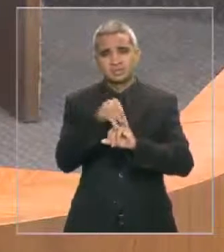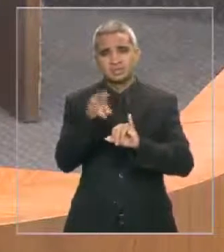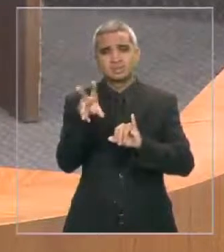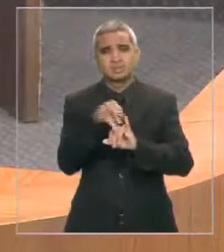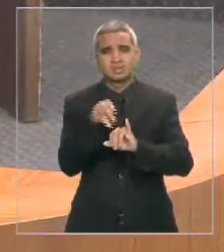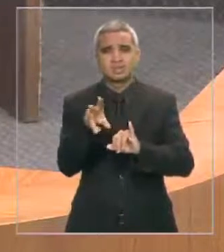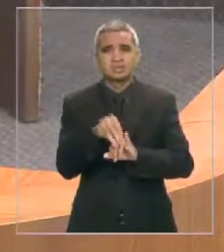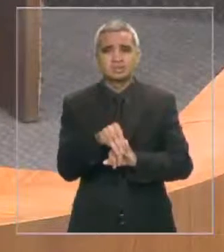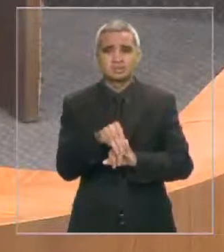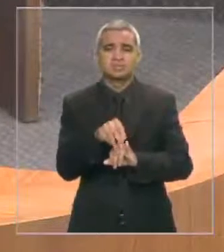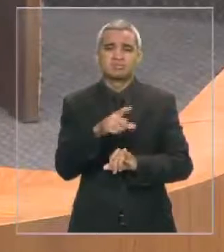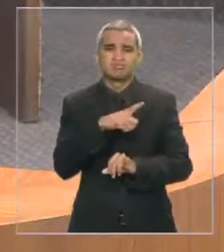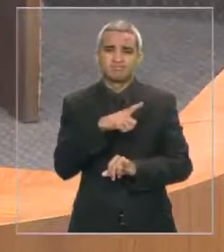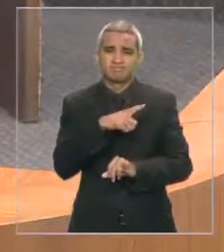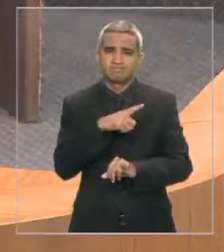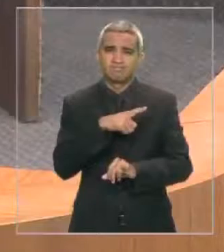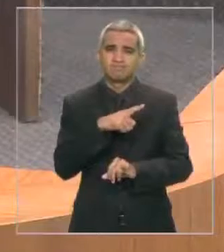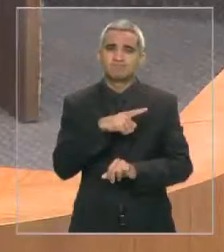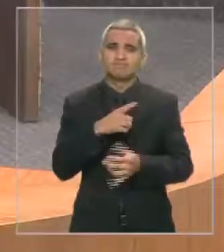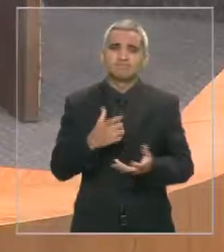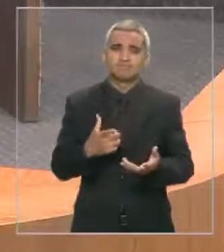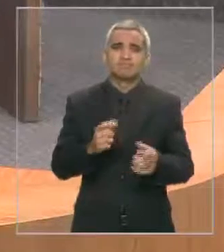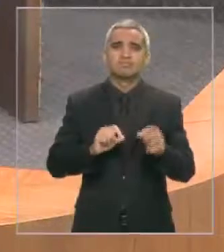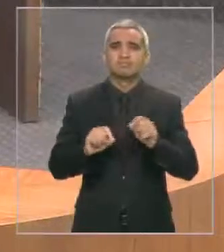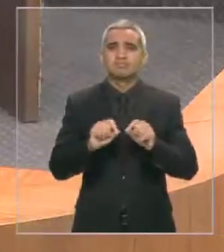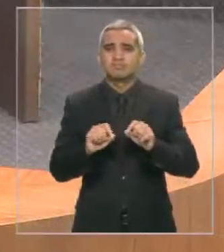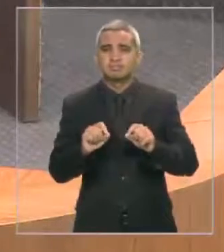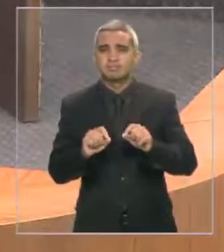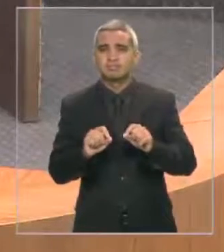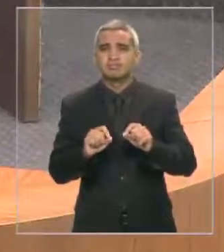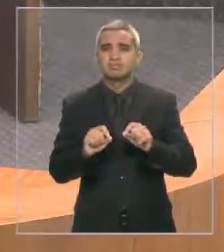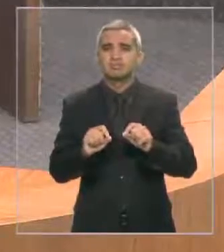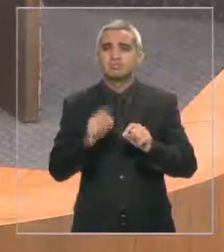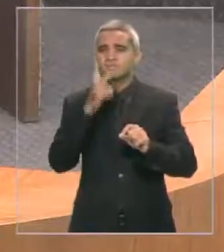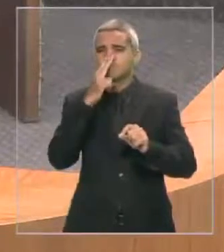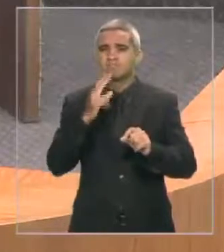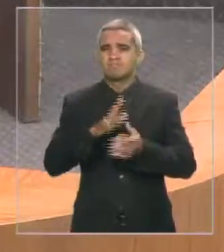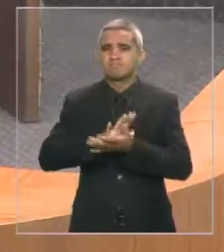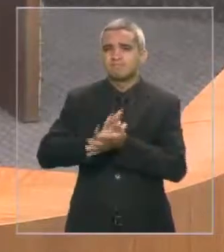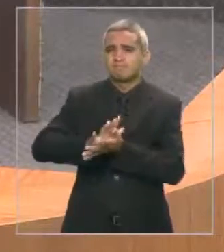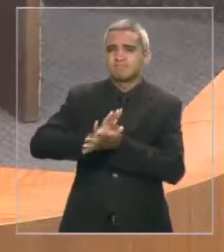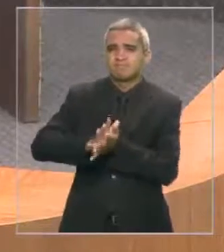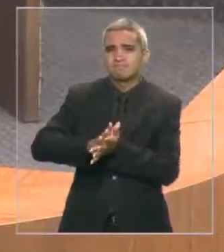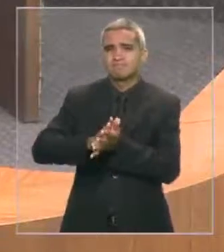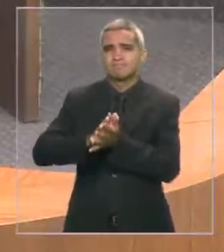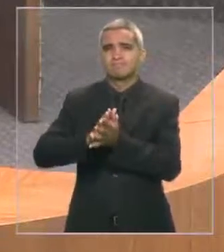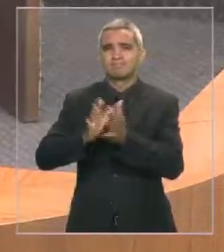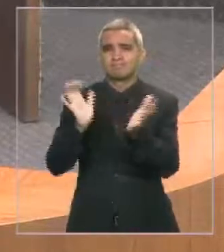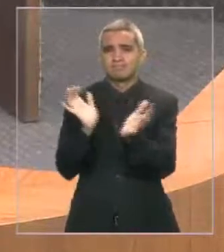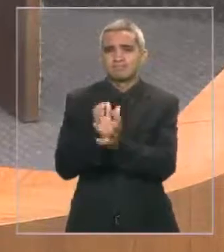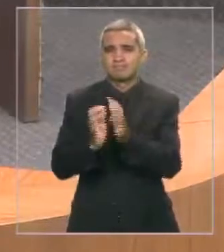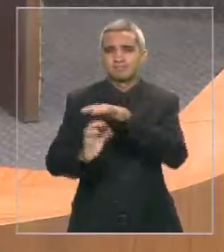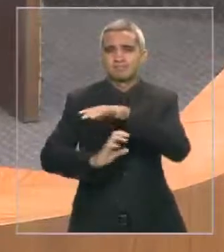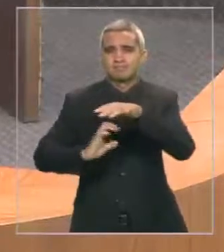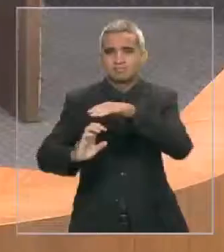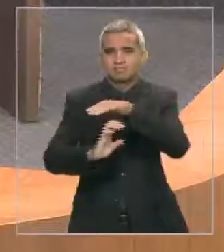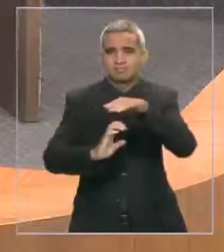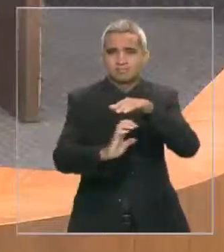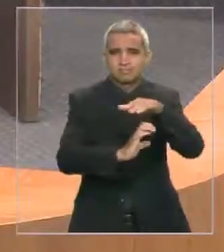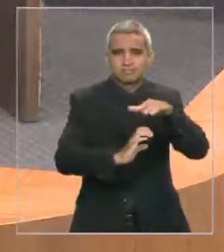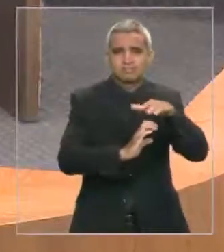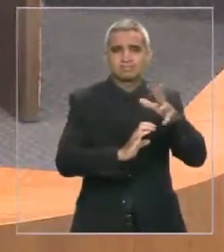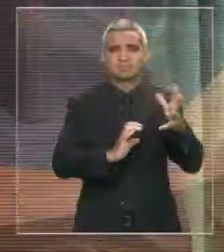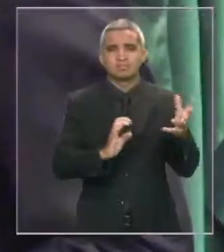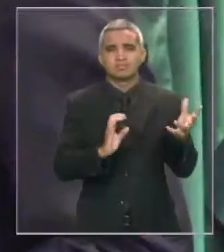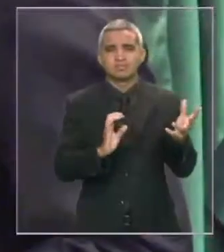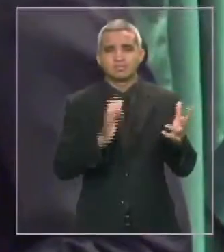que vem certamente machucando a classe empresarial, os